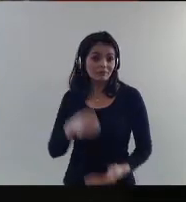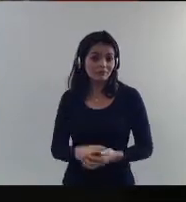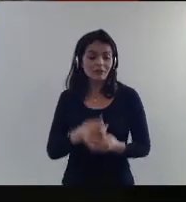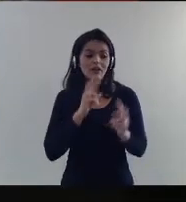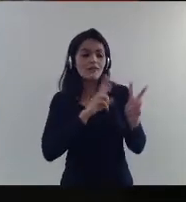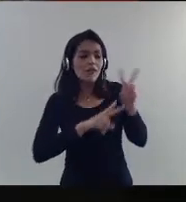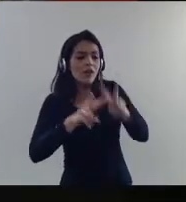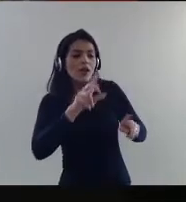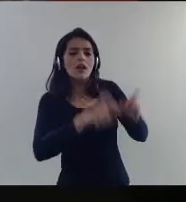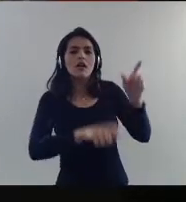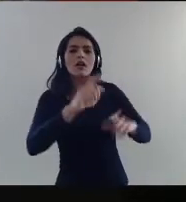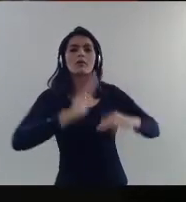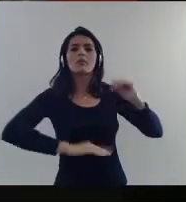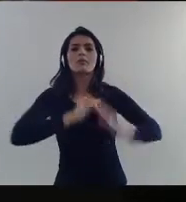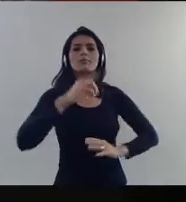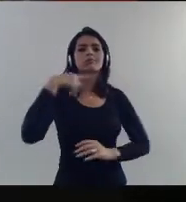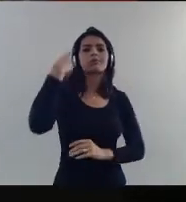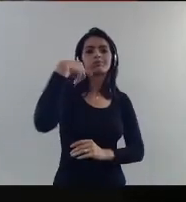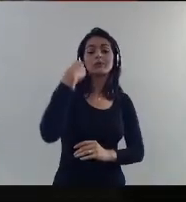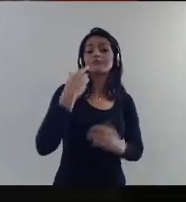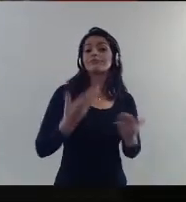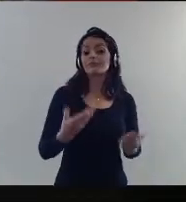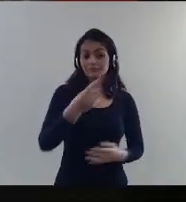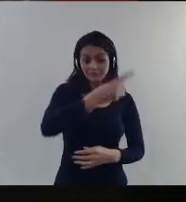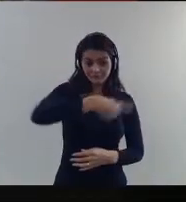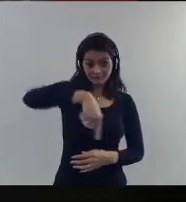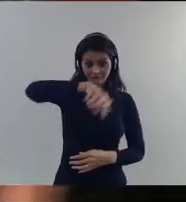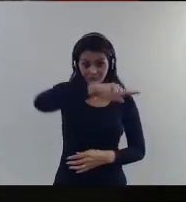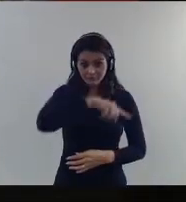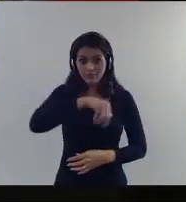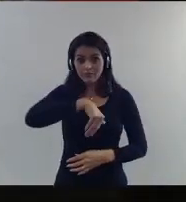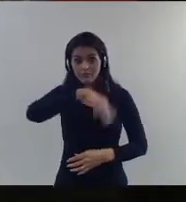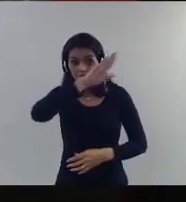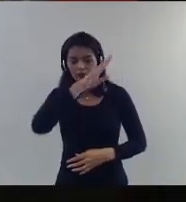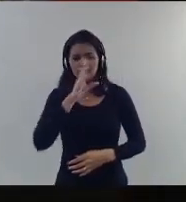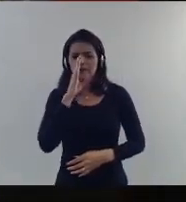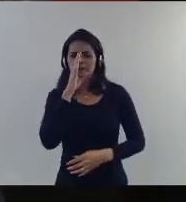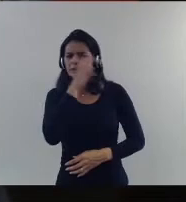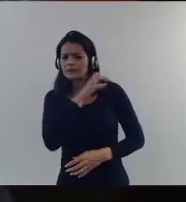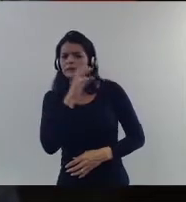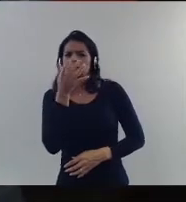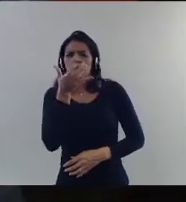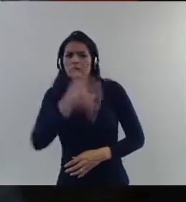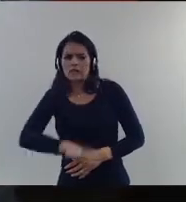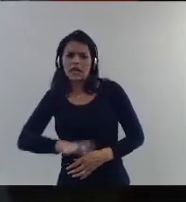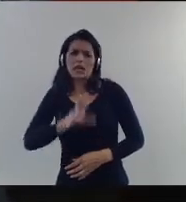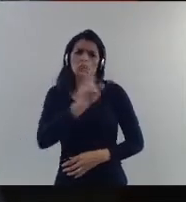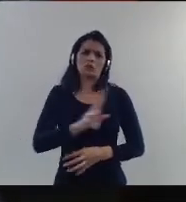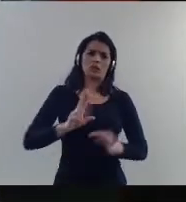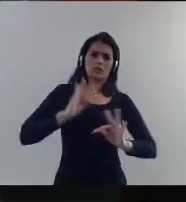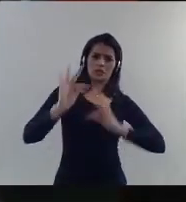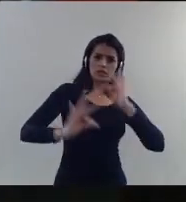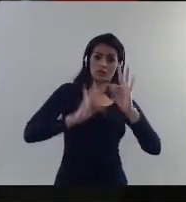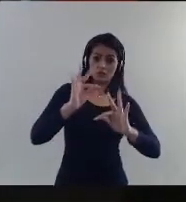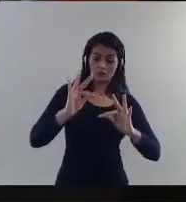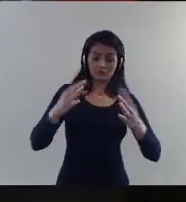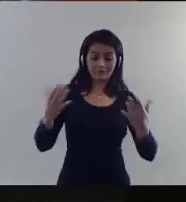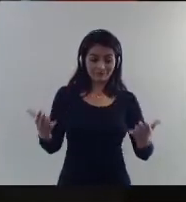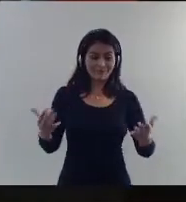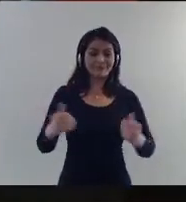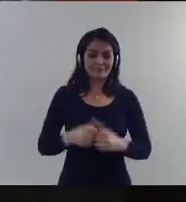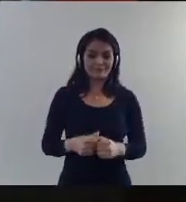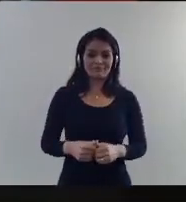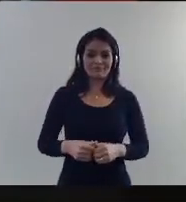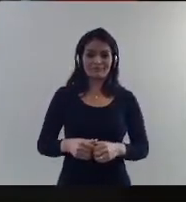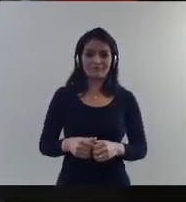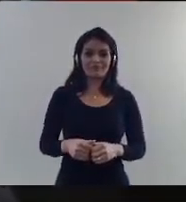representantes de classe, daqueles que são os mais resistentes, aqueles que estão na curva que o Eric mostrou, da